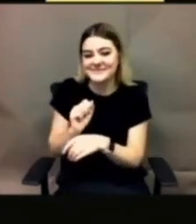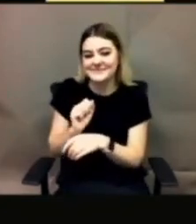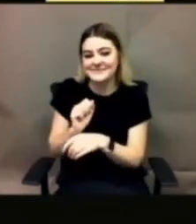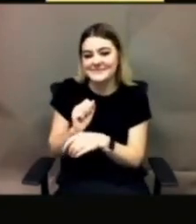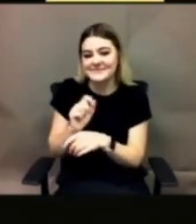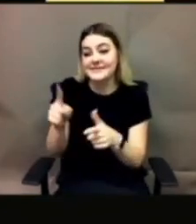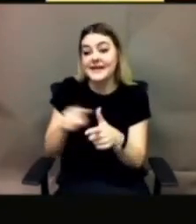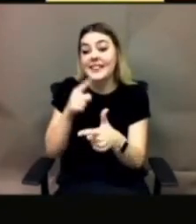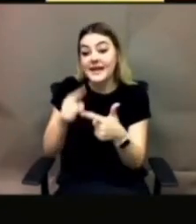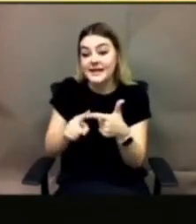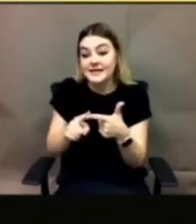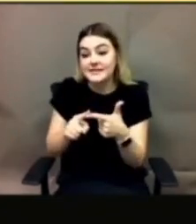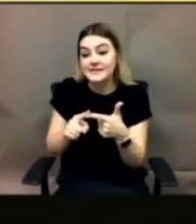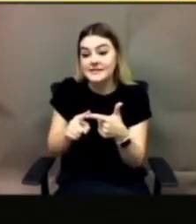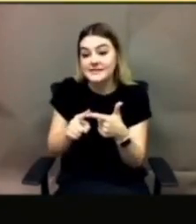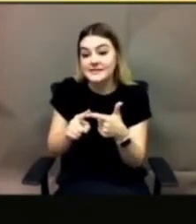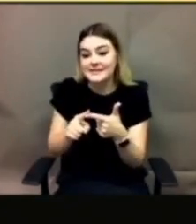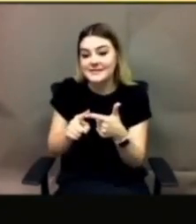E depois.